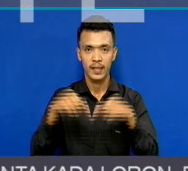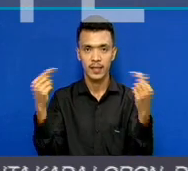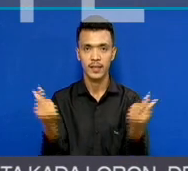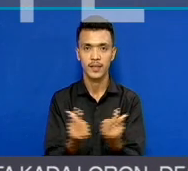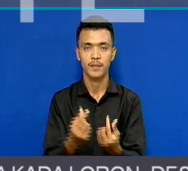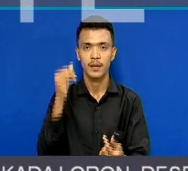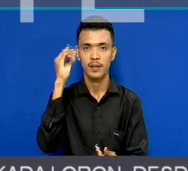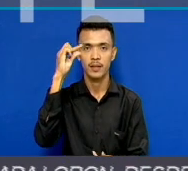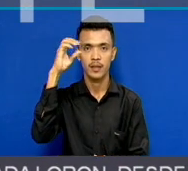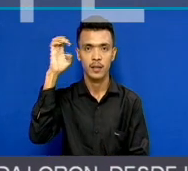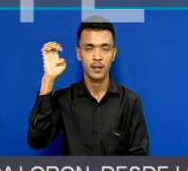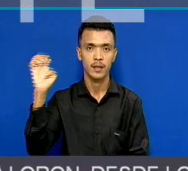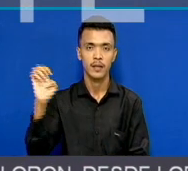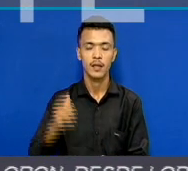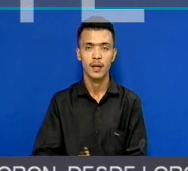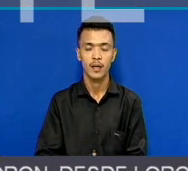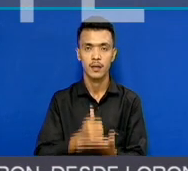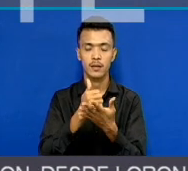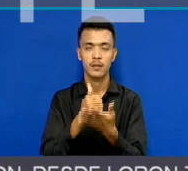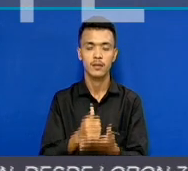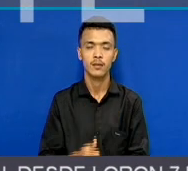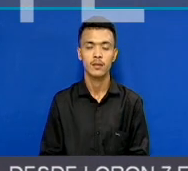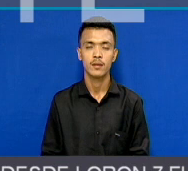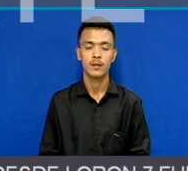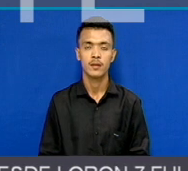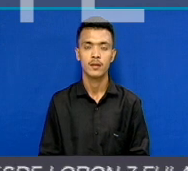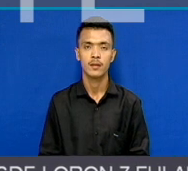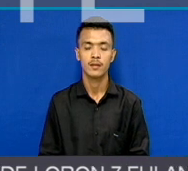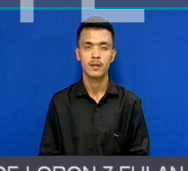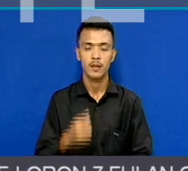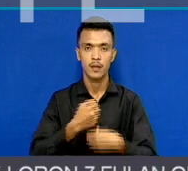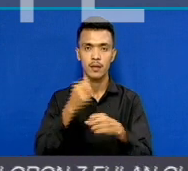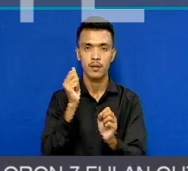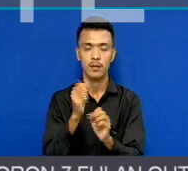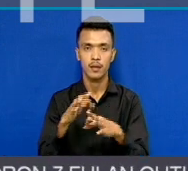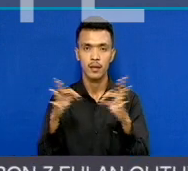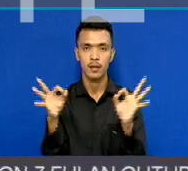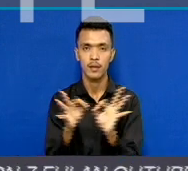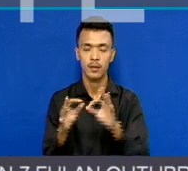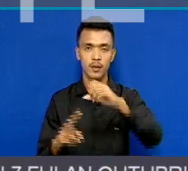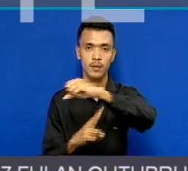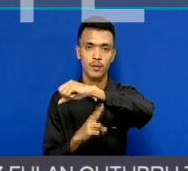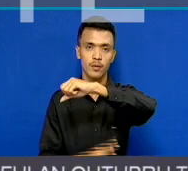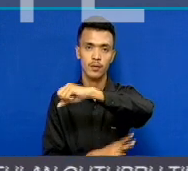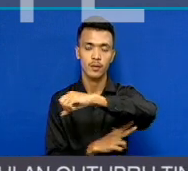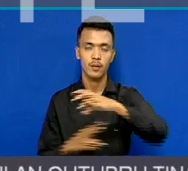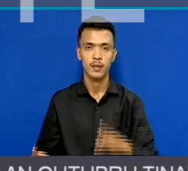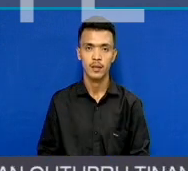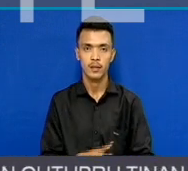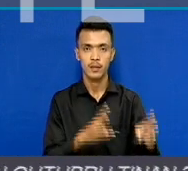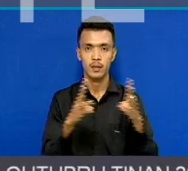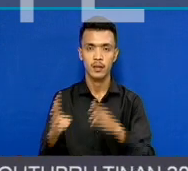Equipa, institutos, gestão, equipamentos, apoio, desenvolvimento, infraestrutura. Hala ona normalização da ponte, estrada,